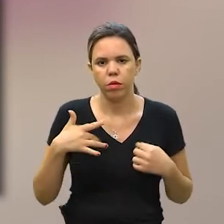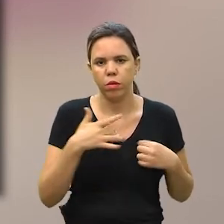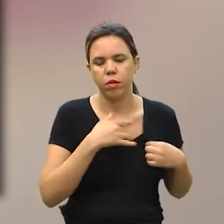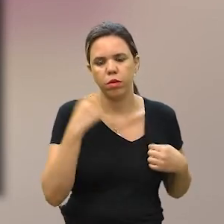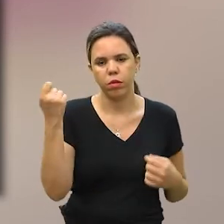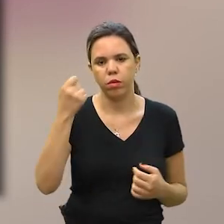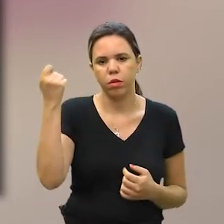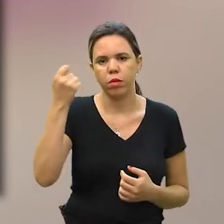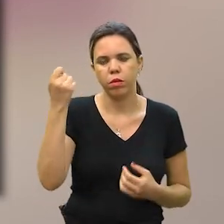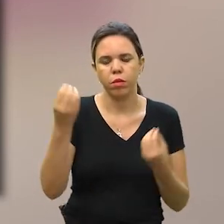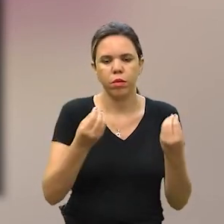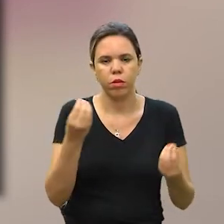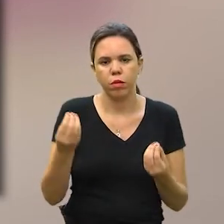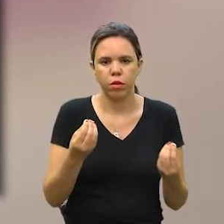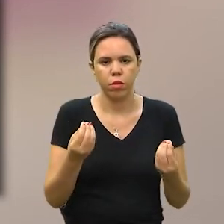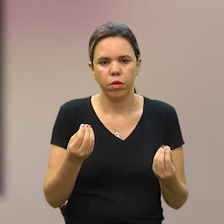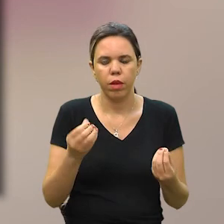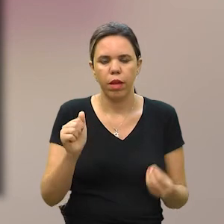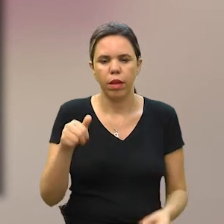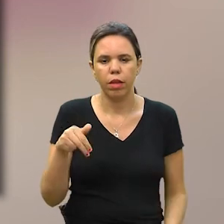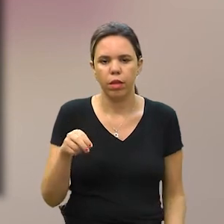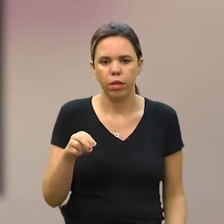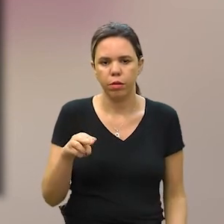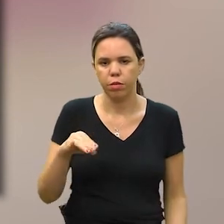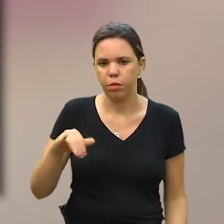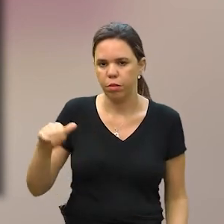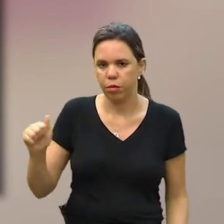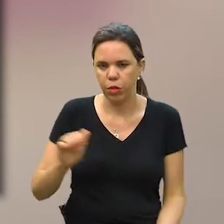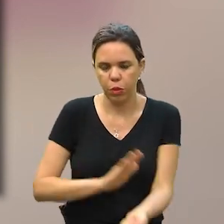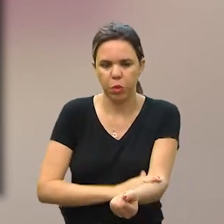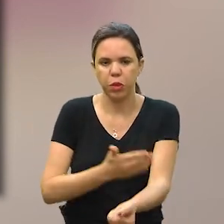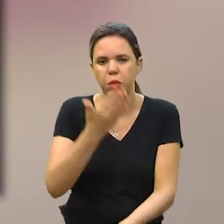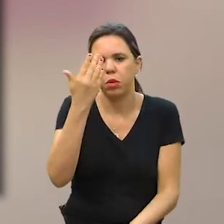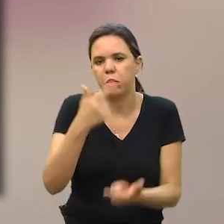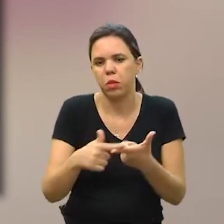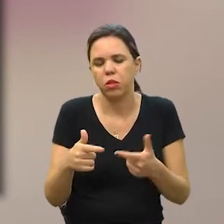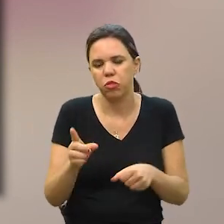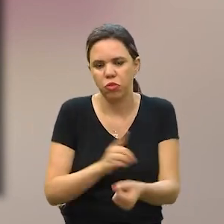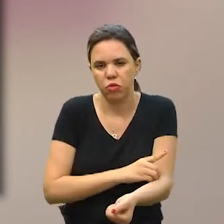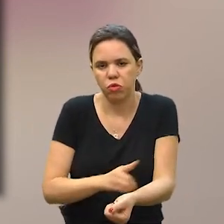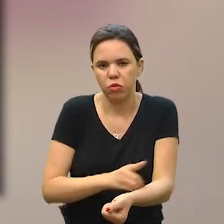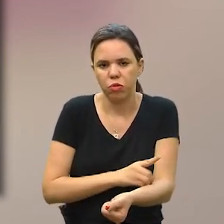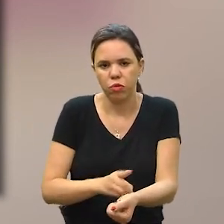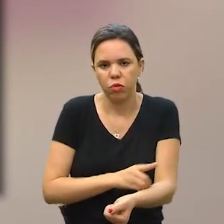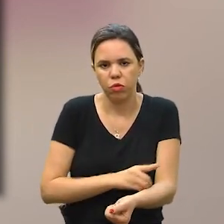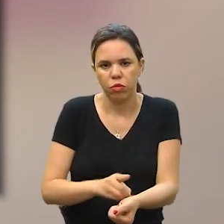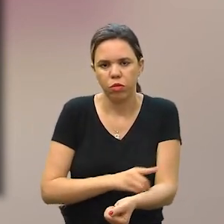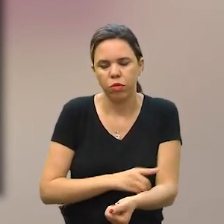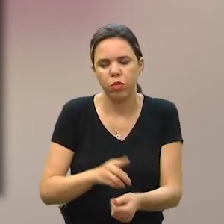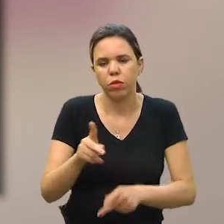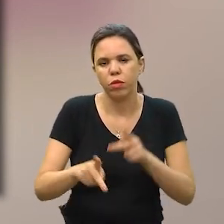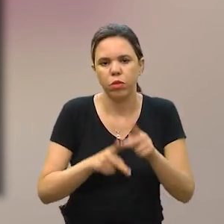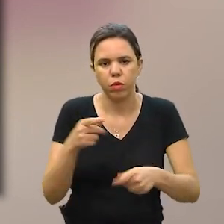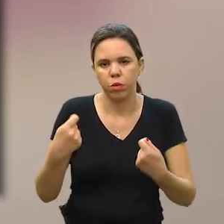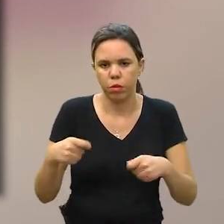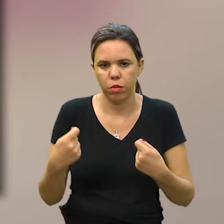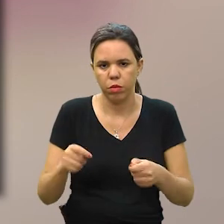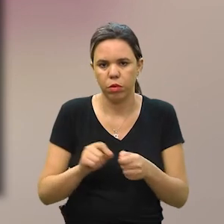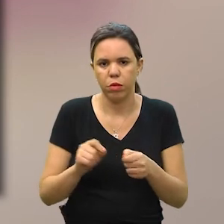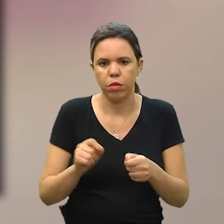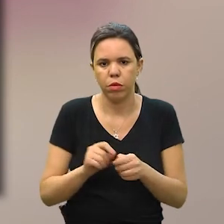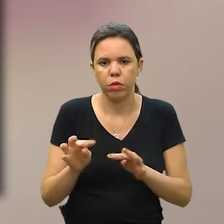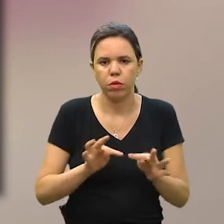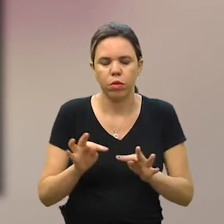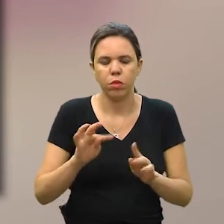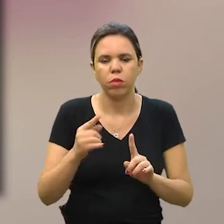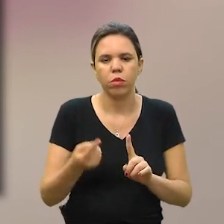saúde grave, como anemia falciforme, pressão alta, diabetes, essas pacientes precisam fazer